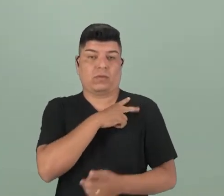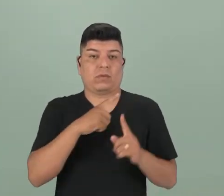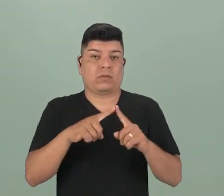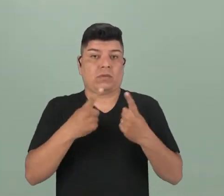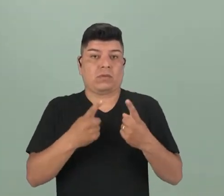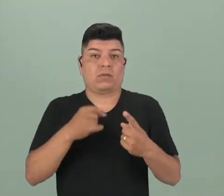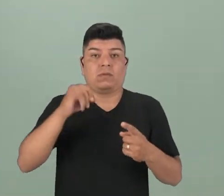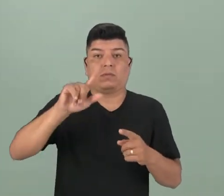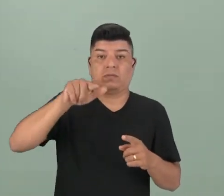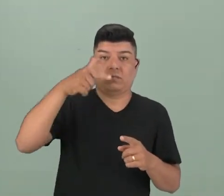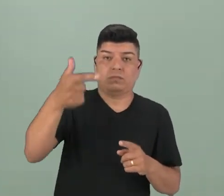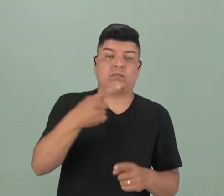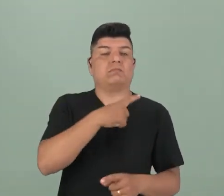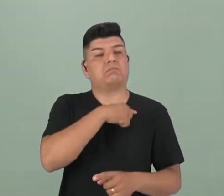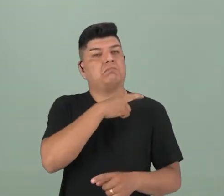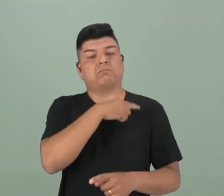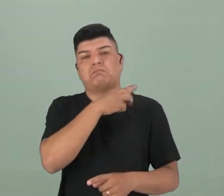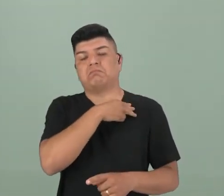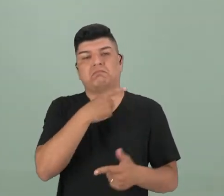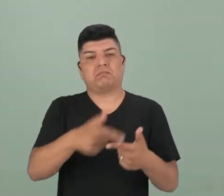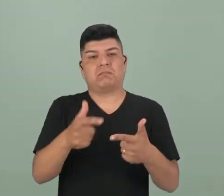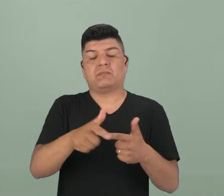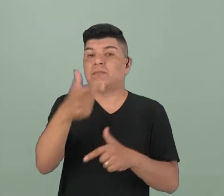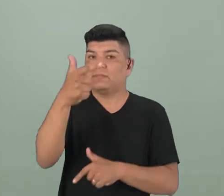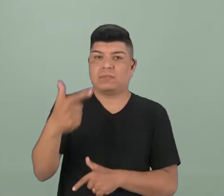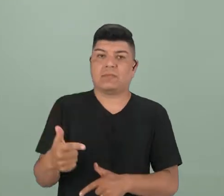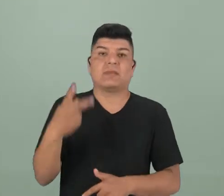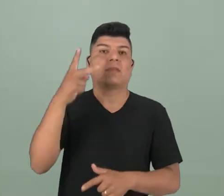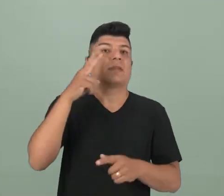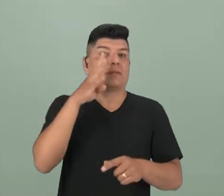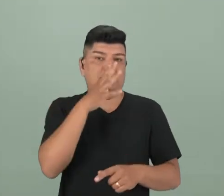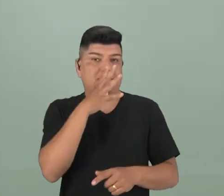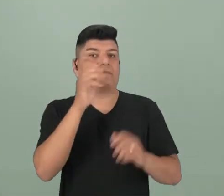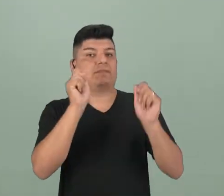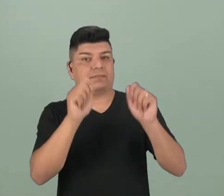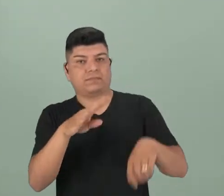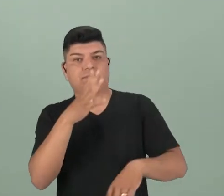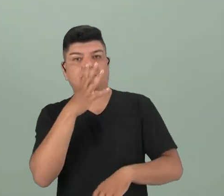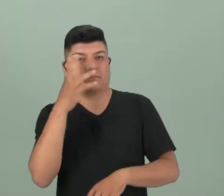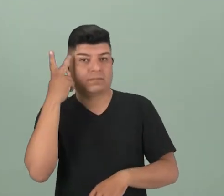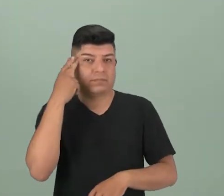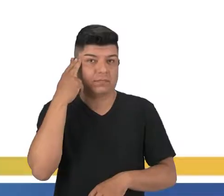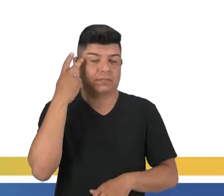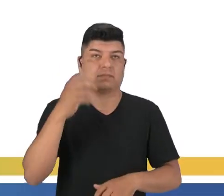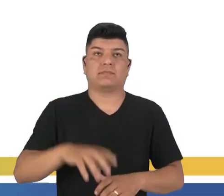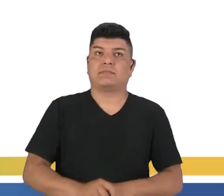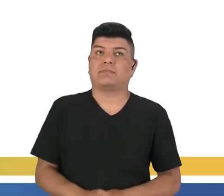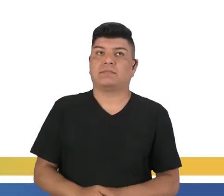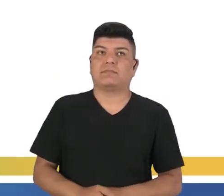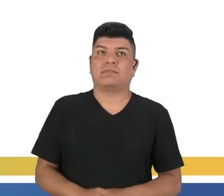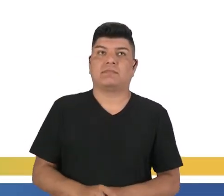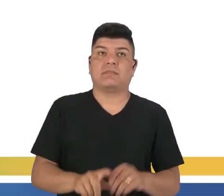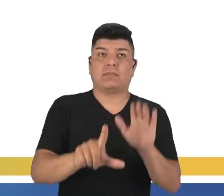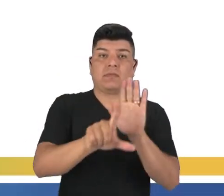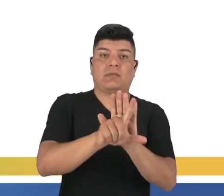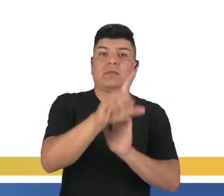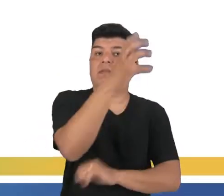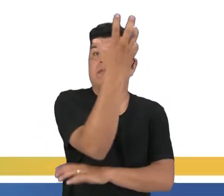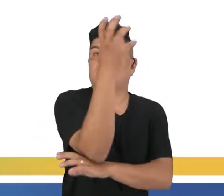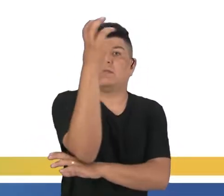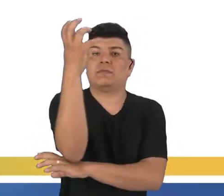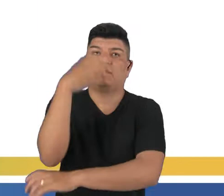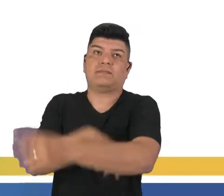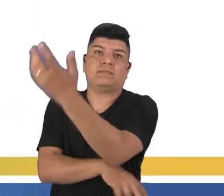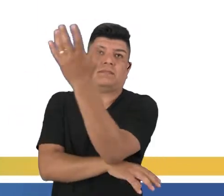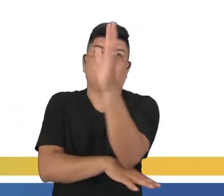for de outra série também, não tem problema, você pode assistir essa aula normalmente. Então vamos lá. Lei da natureza, pessoal, é